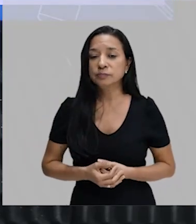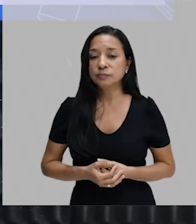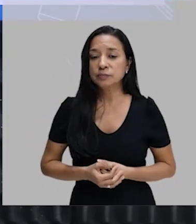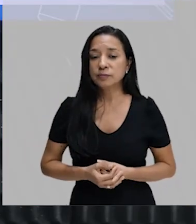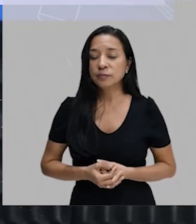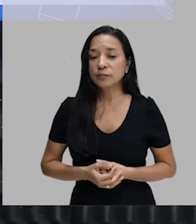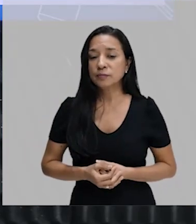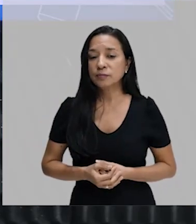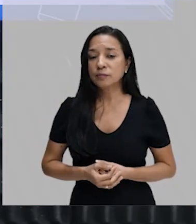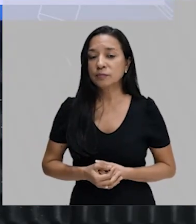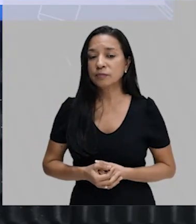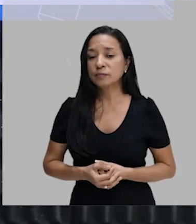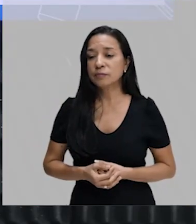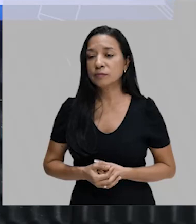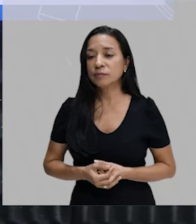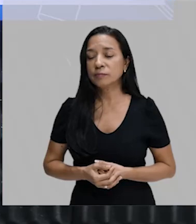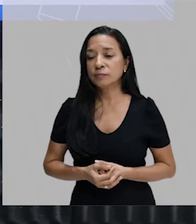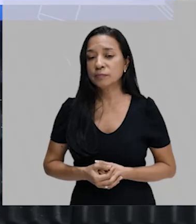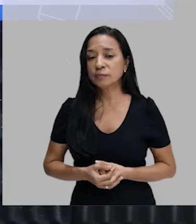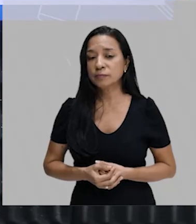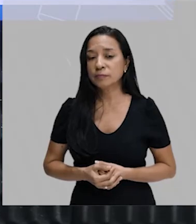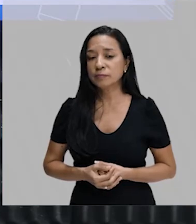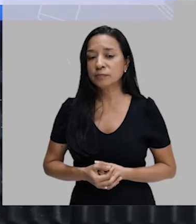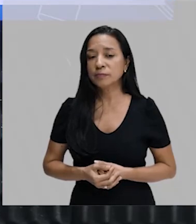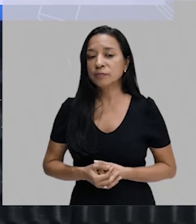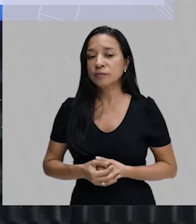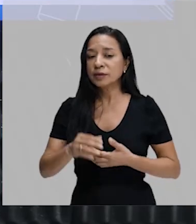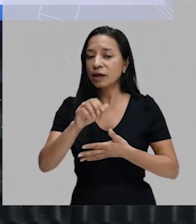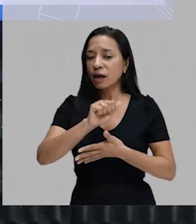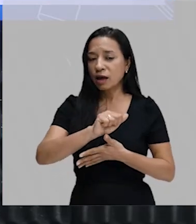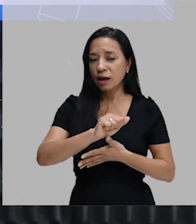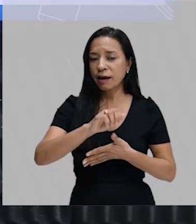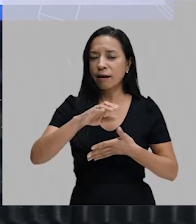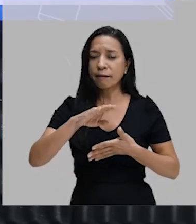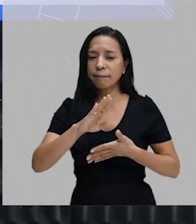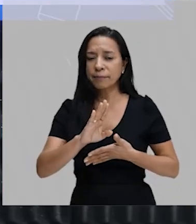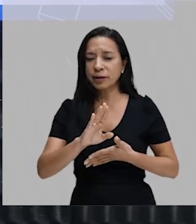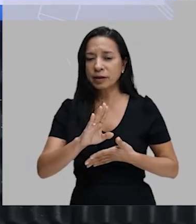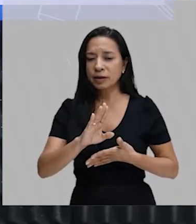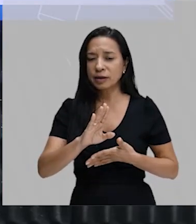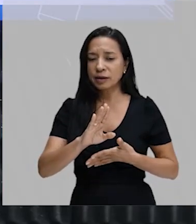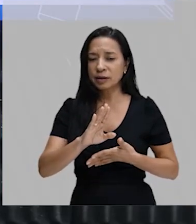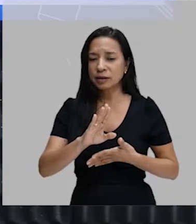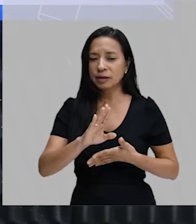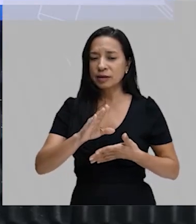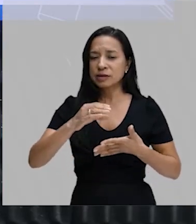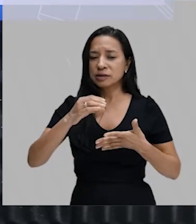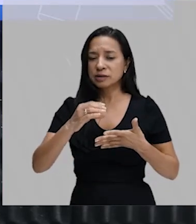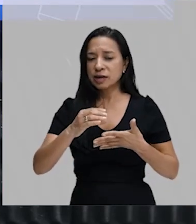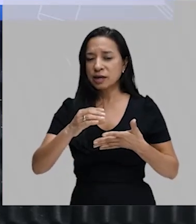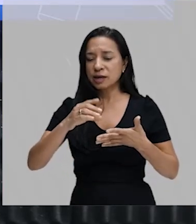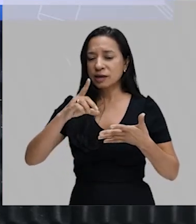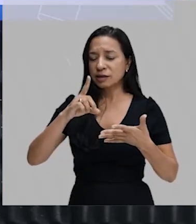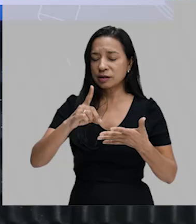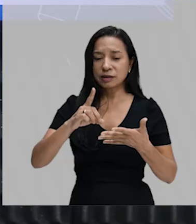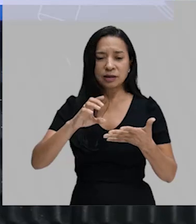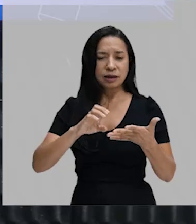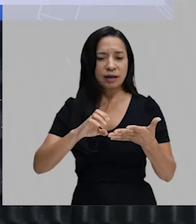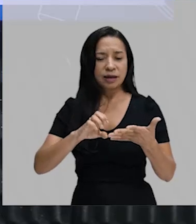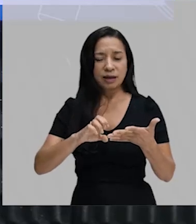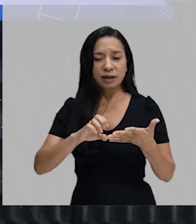trabajo. Nosotras viviremos. Nosotros vivimos ou nosotras